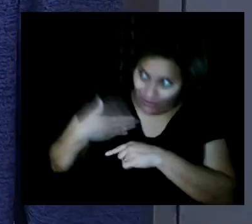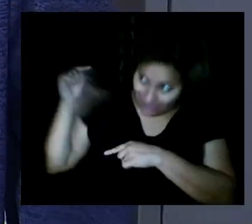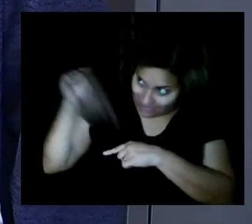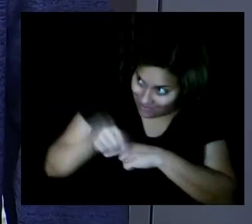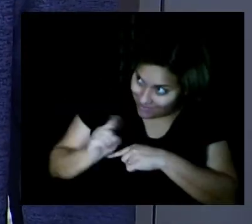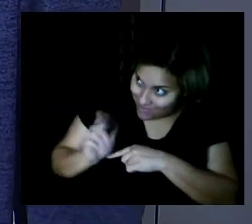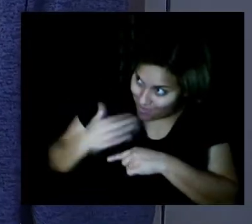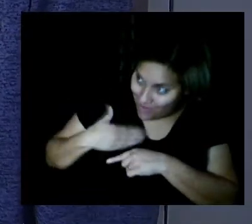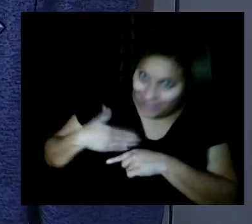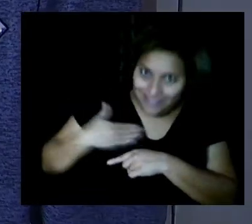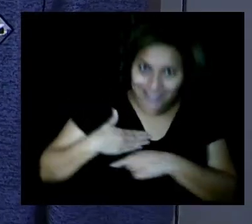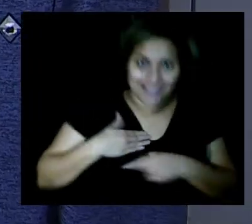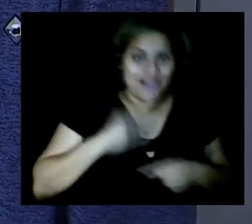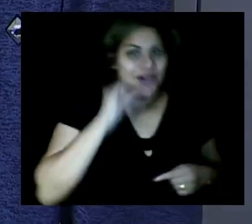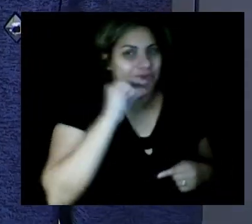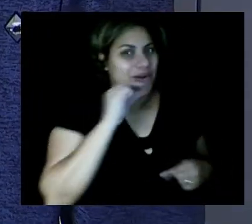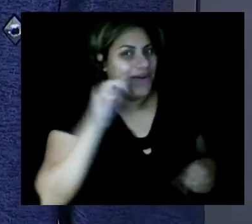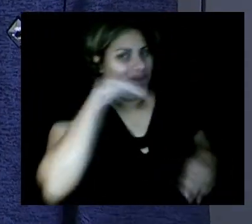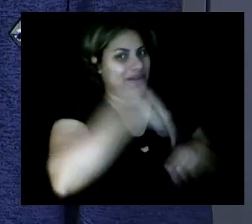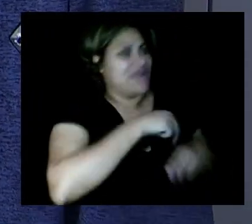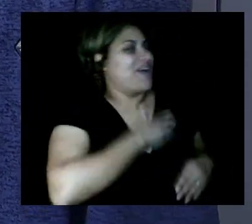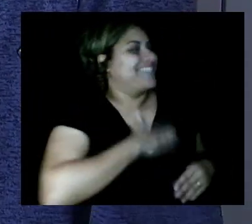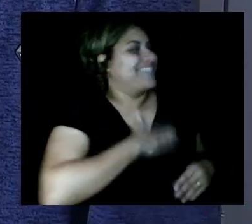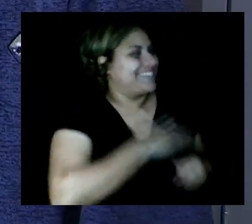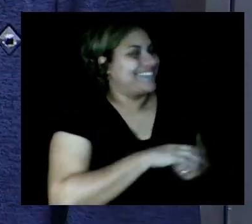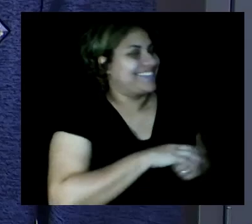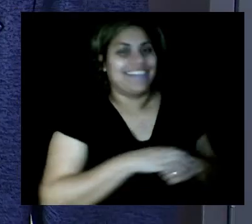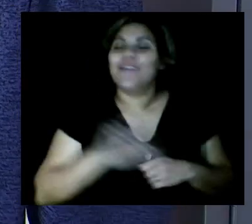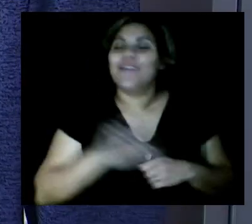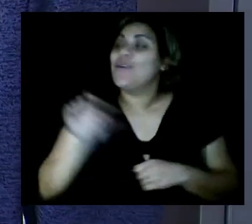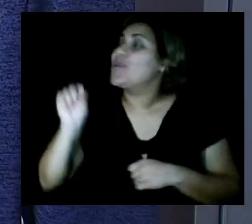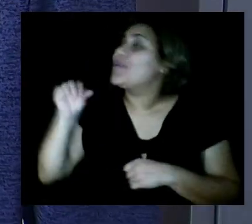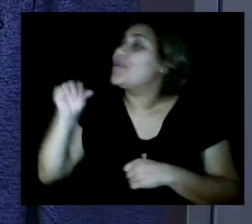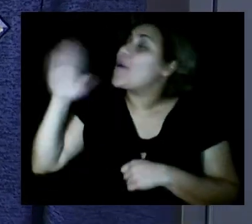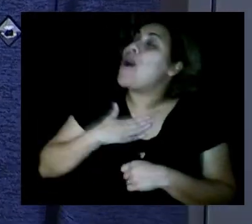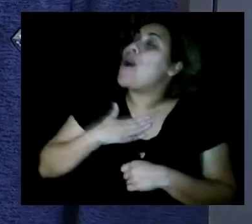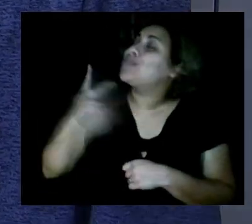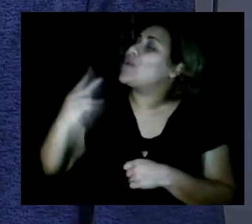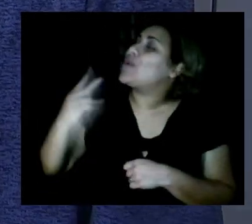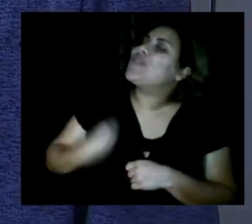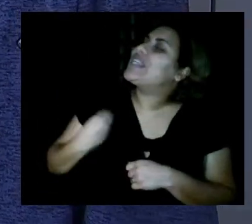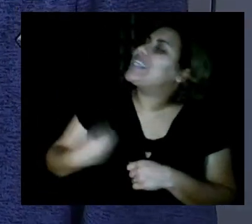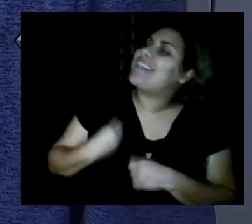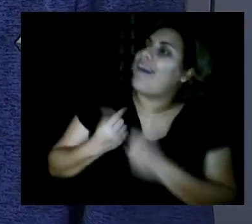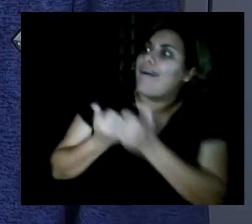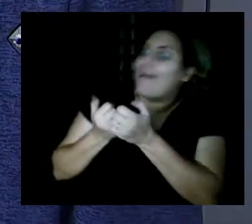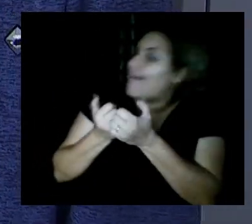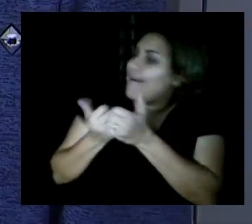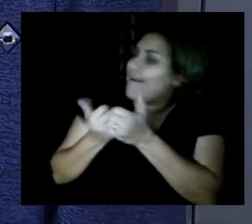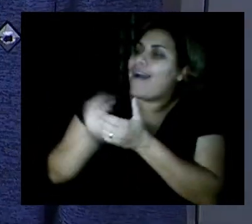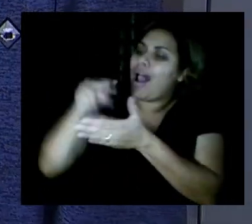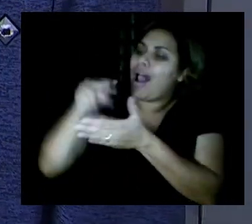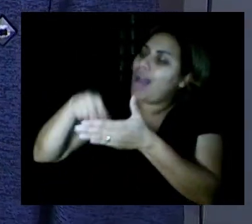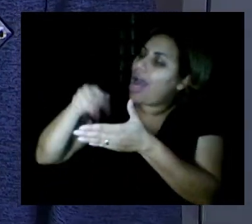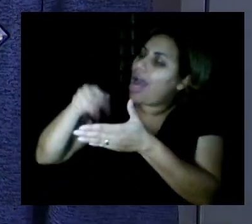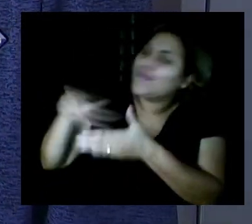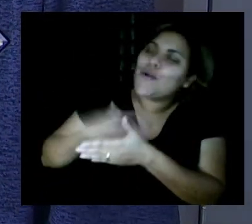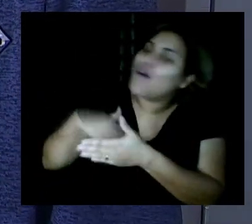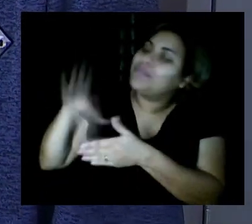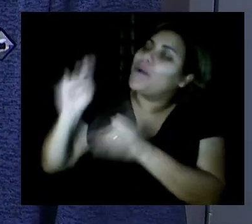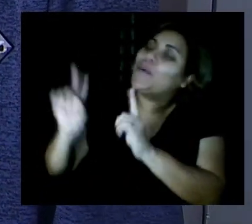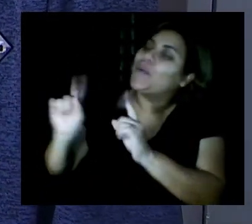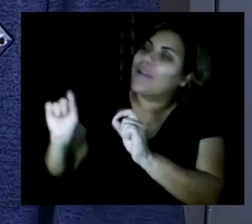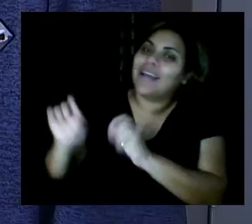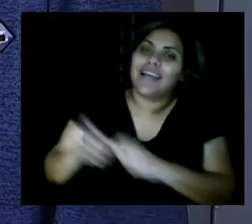pouco. E o que você mais gosta de fazer na vida, assim, jogar, ler, ter alguma coisa preferida?